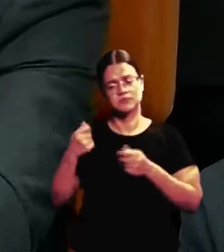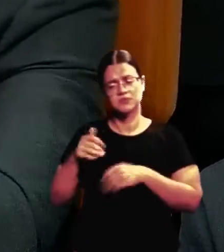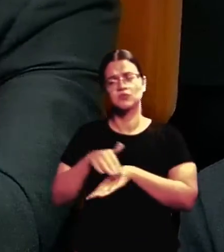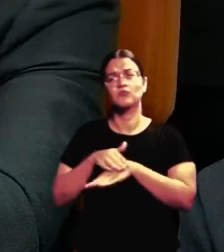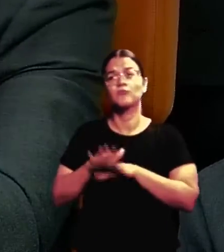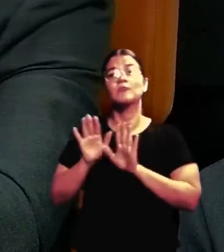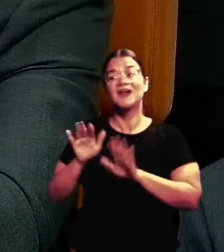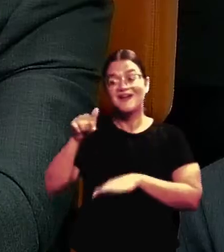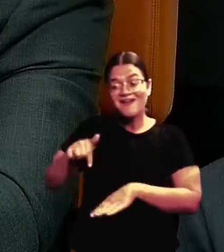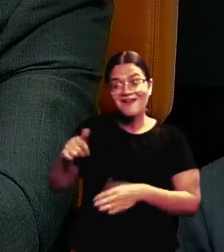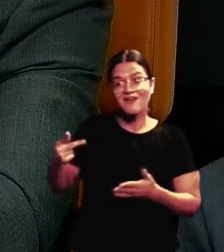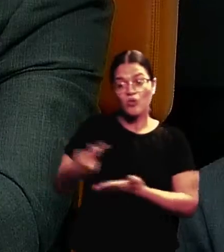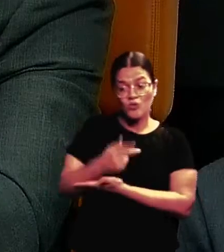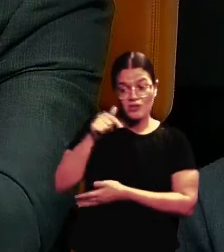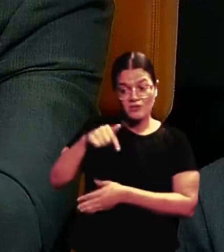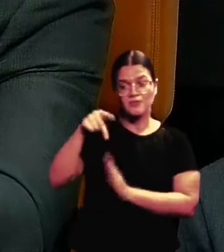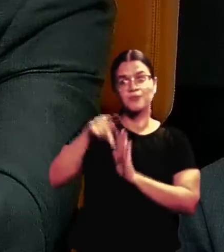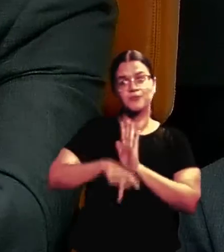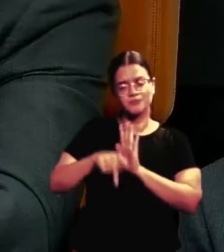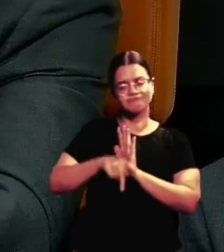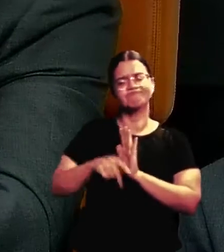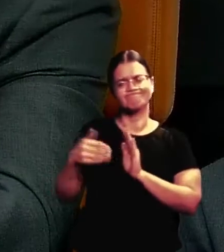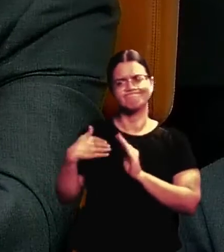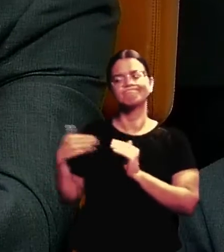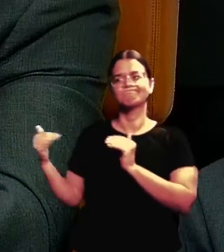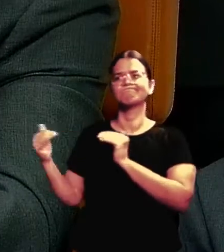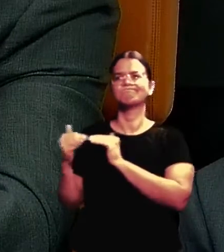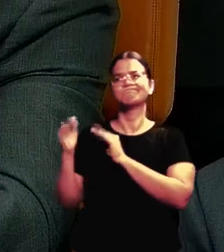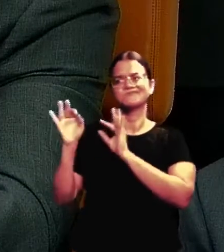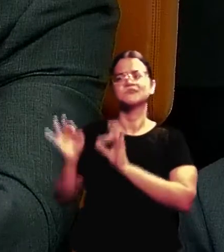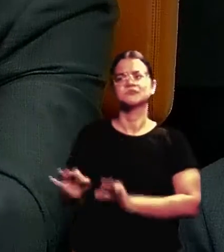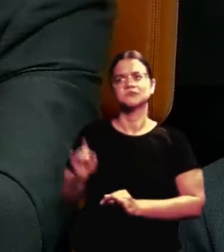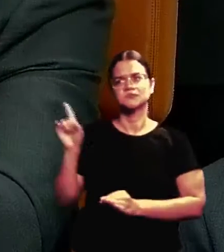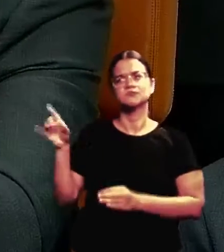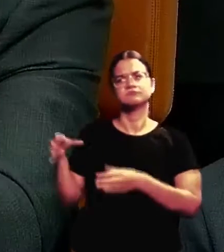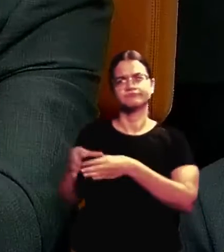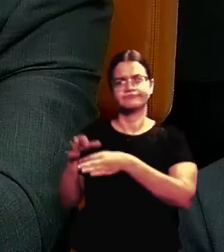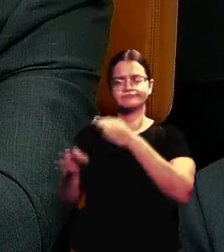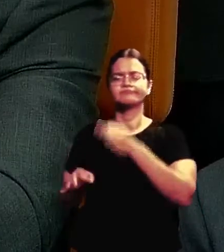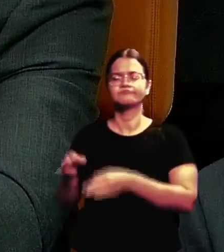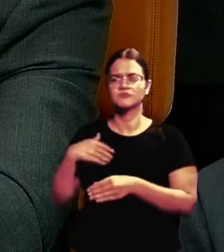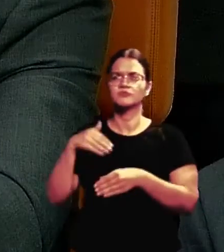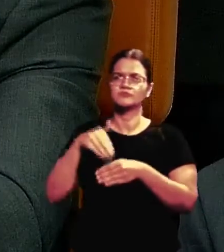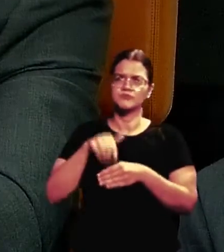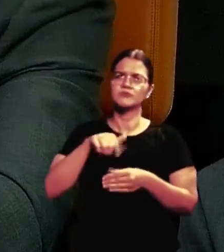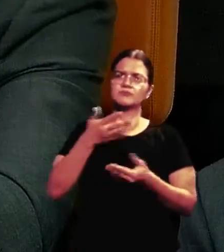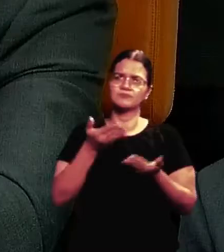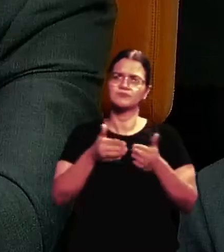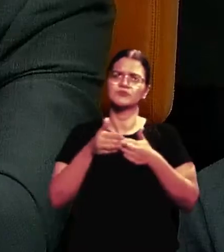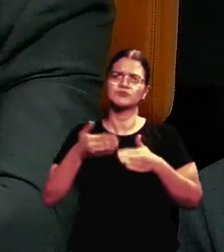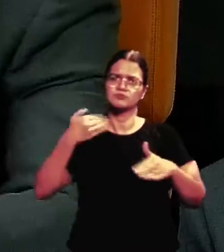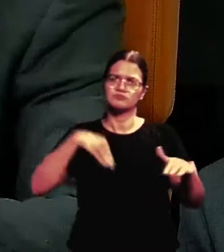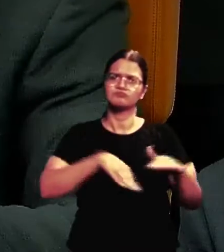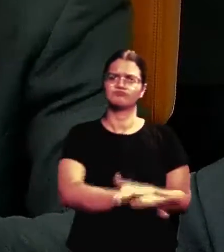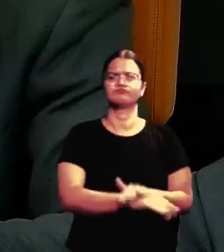necessário. Porém, nesse caso, eu me alinho ao posicionamento da Procuradoria, apresento o voto separado pelo